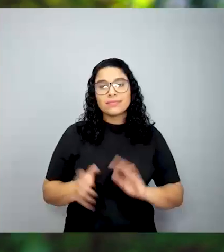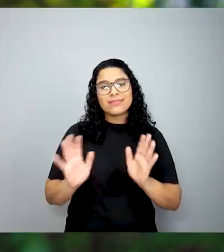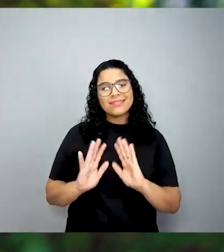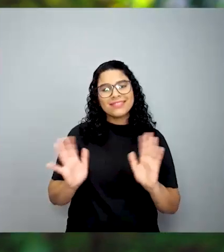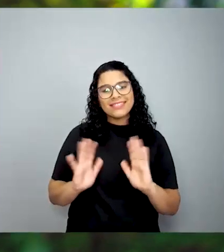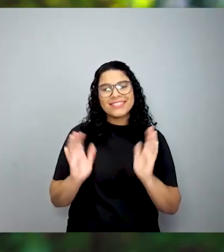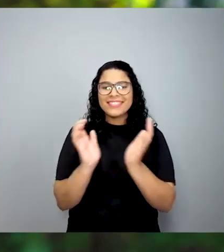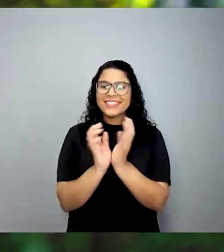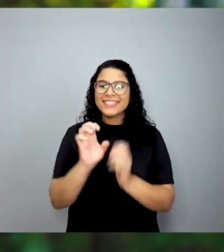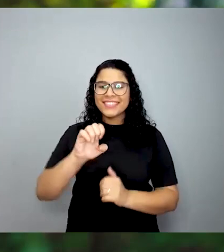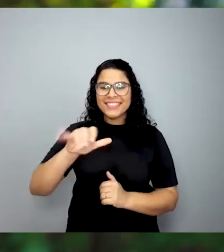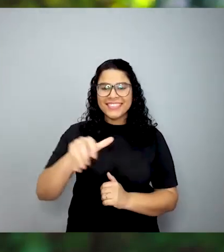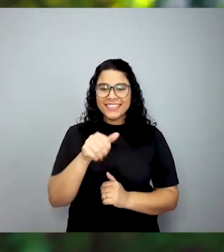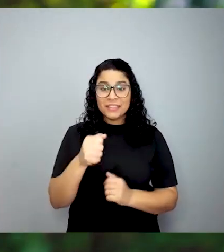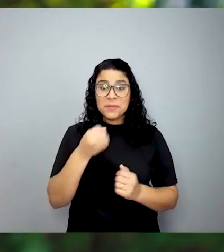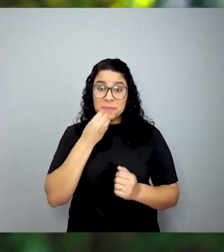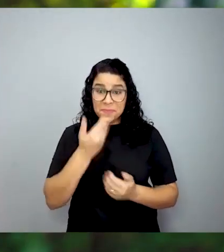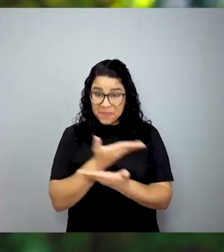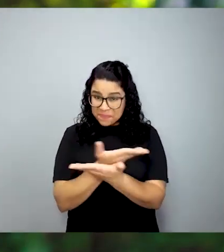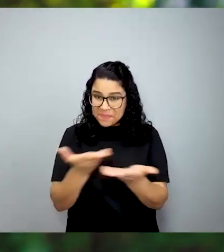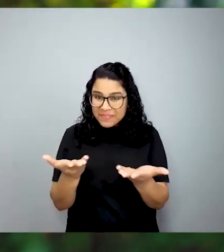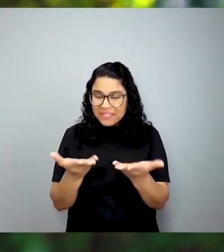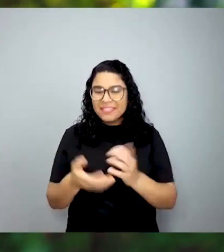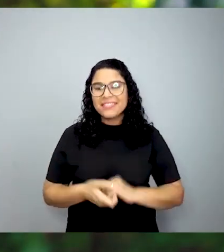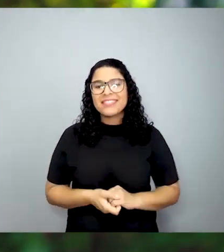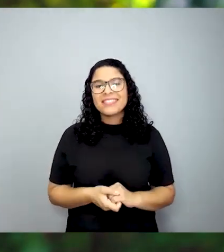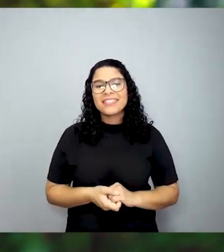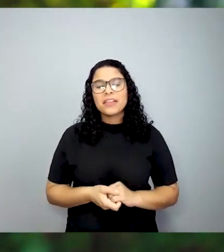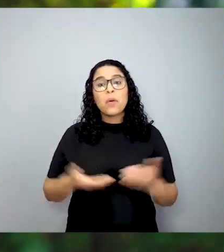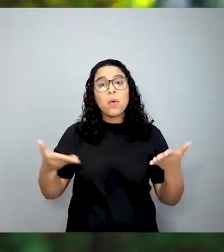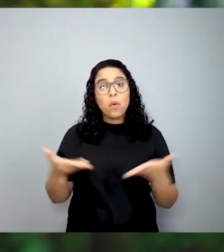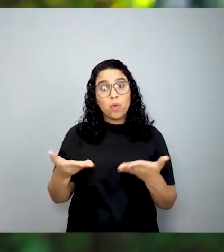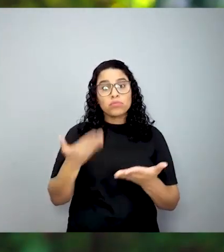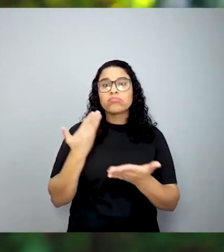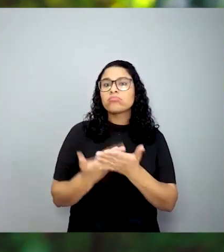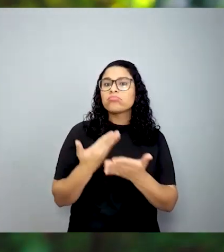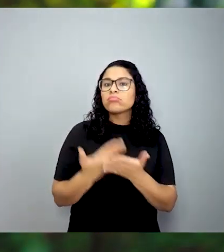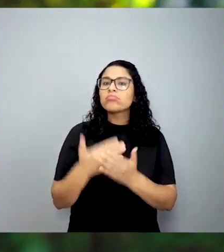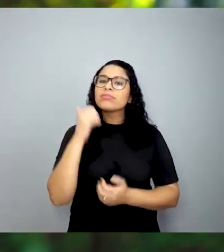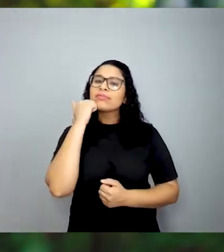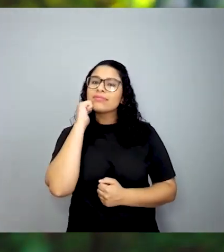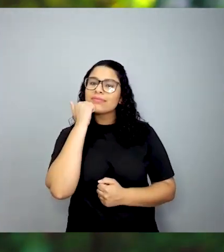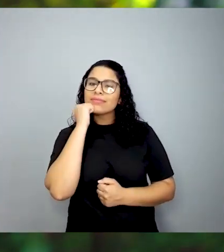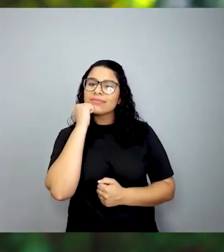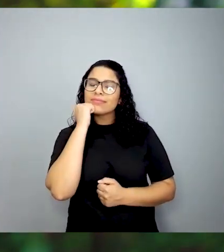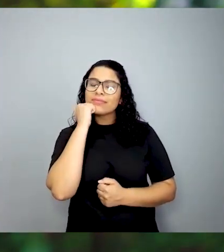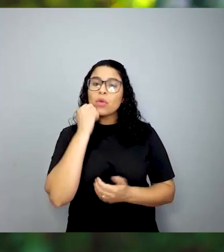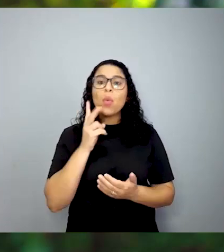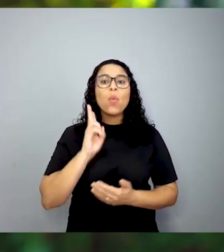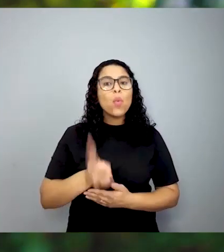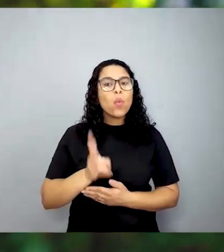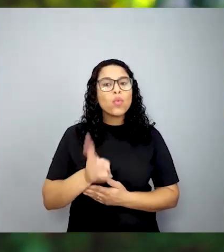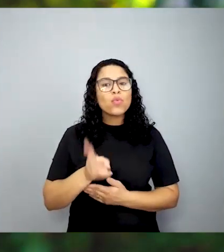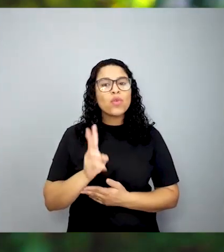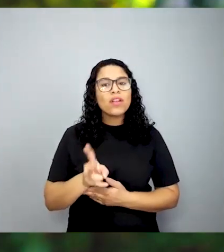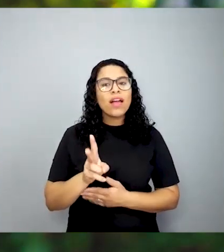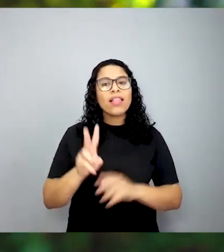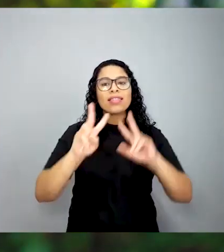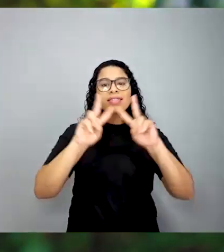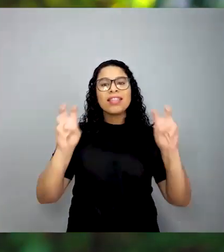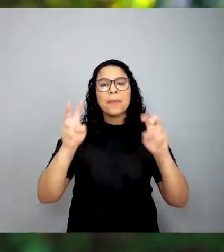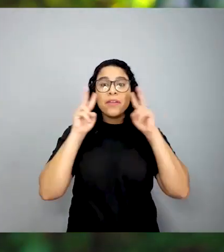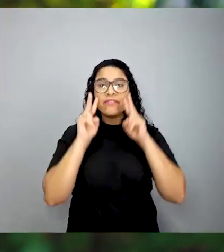E aí, galera da EJA, como vocês estão? Hoje, na nossa aula de ciências, daremos continuidade ao tema